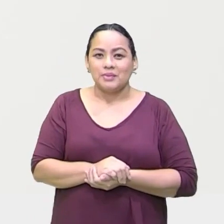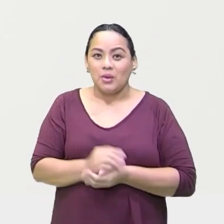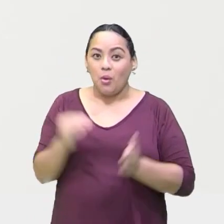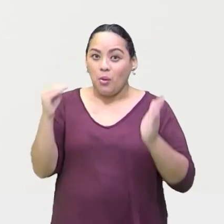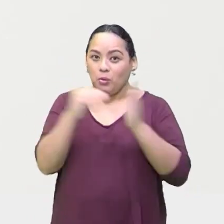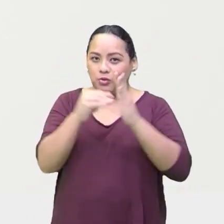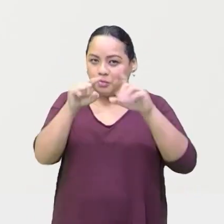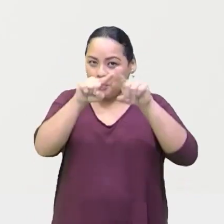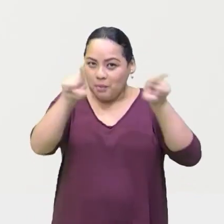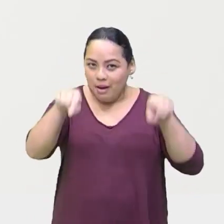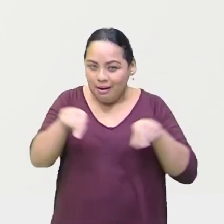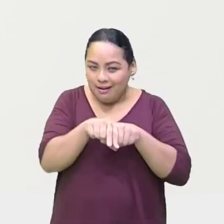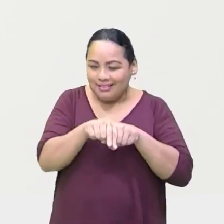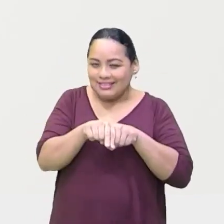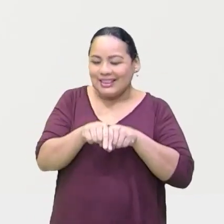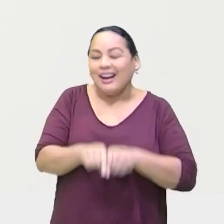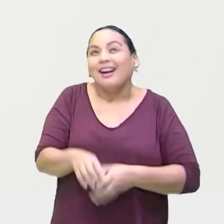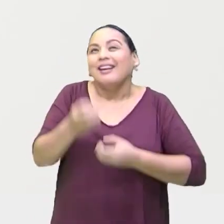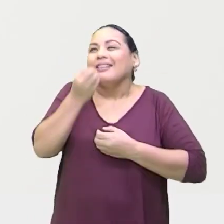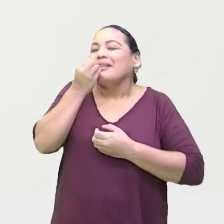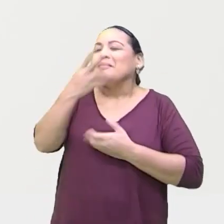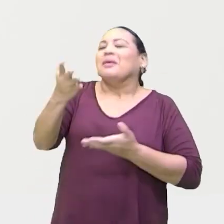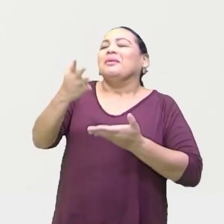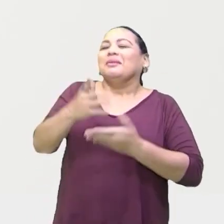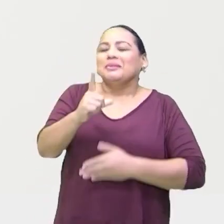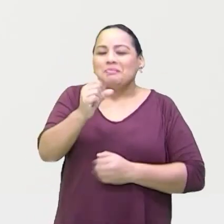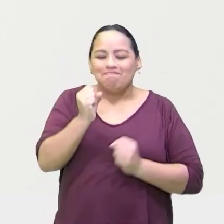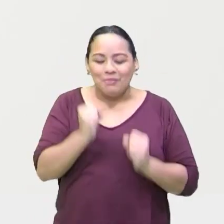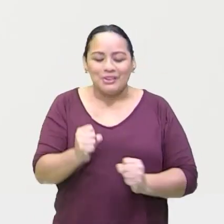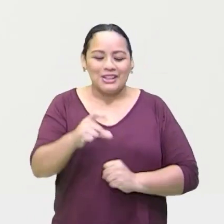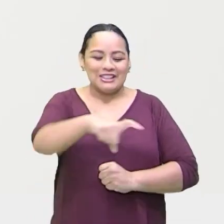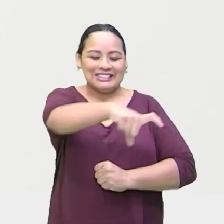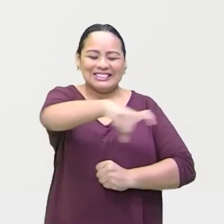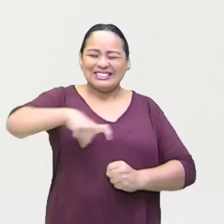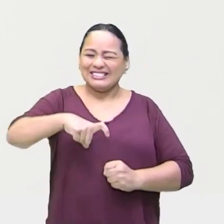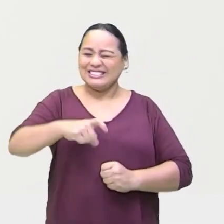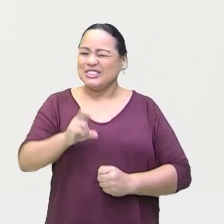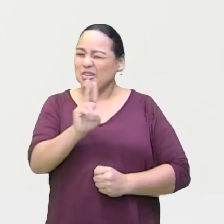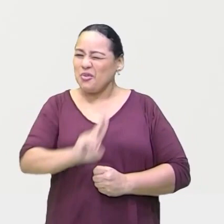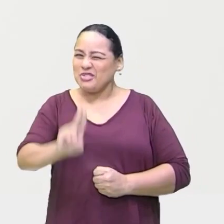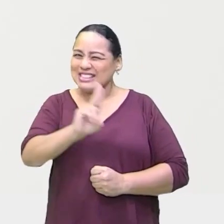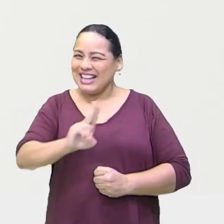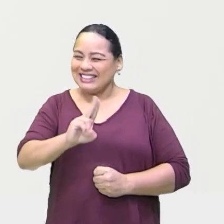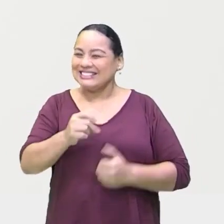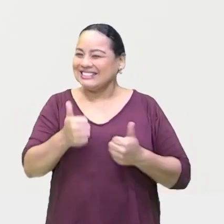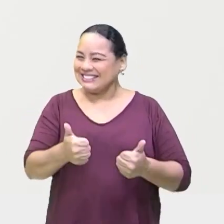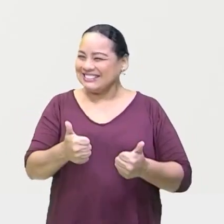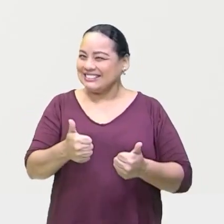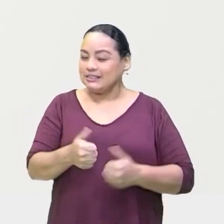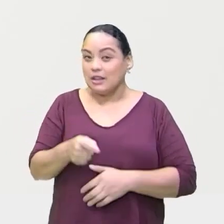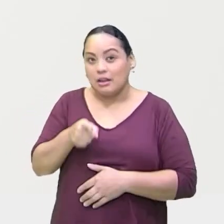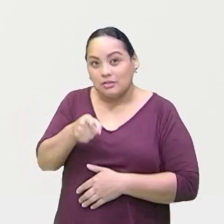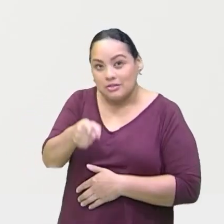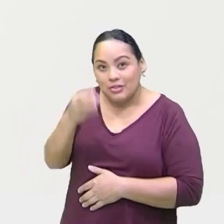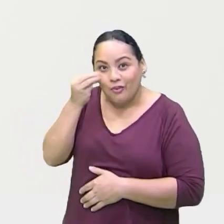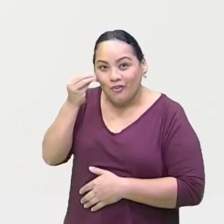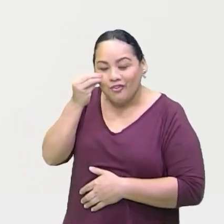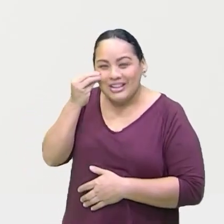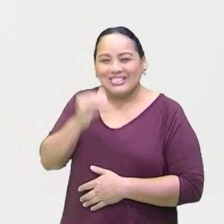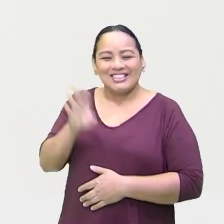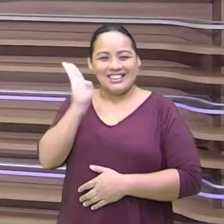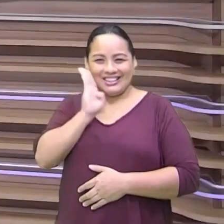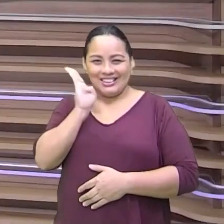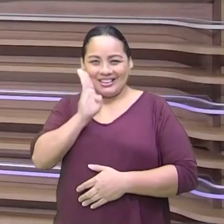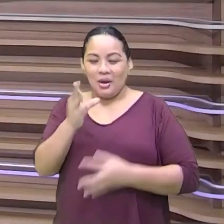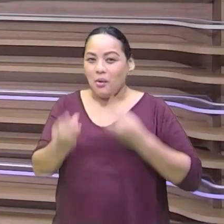quadrinho. Ainda bem que podemos utilizar os cartões de crédito. Tá vendo só que legal? Como é